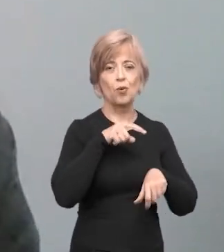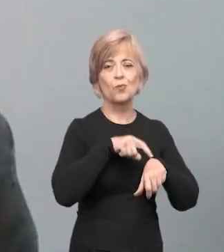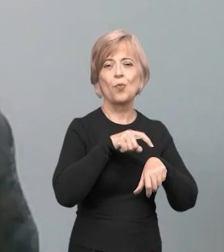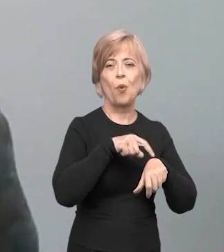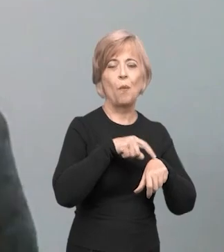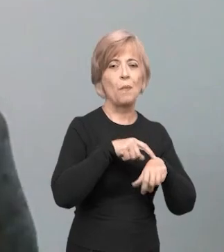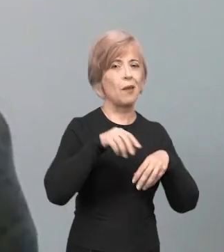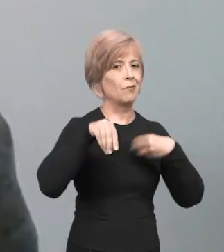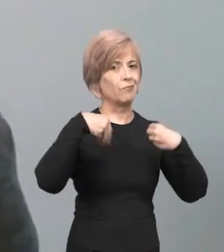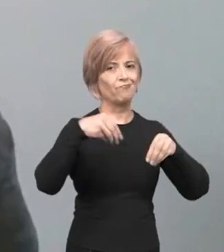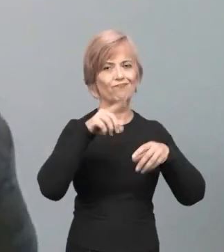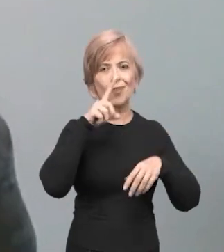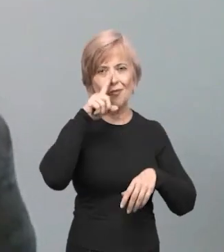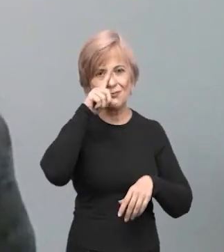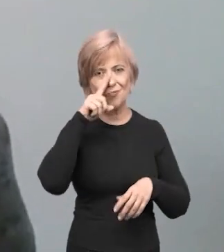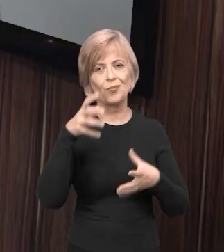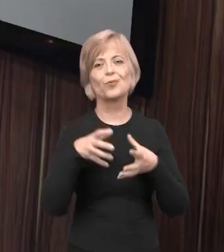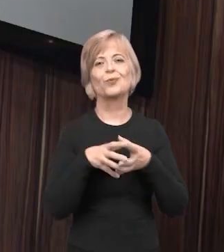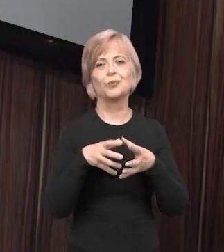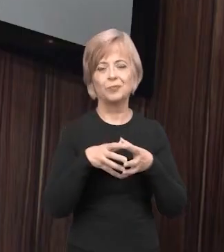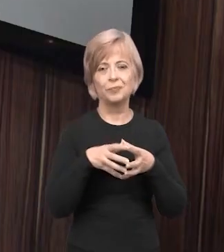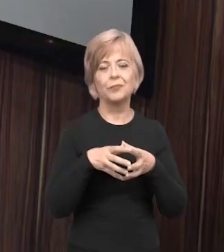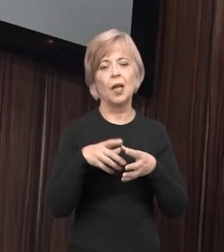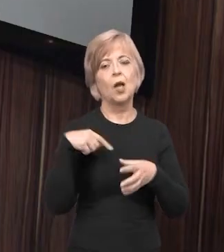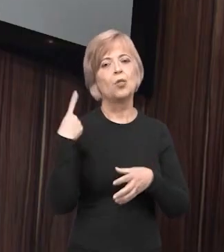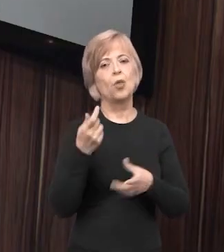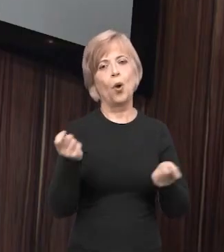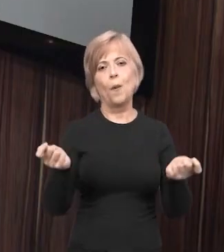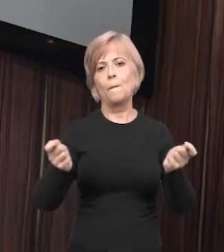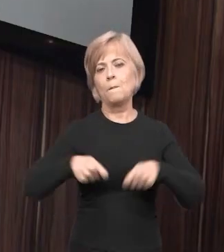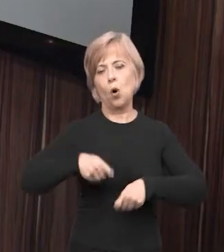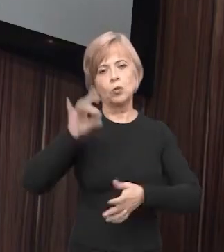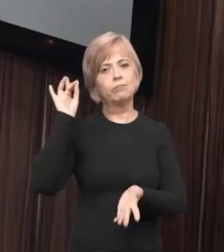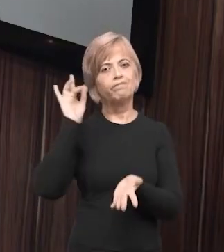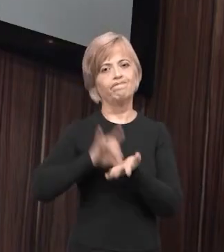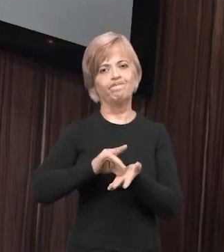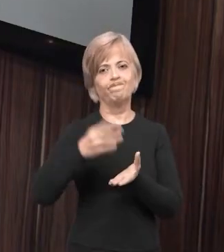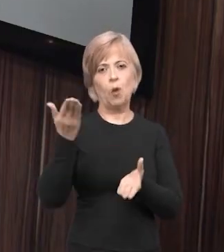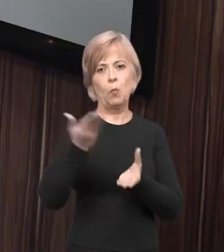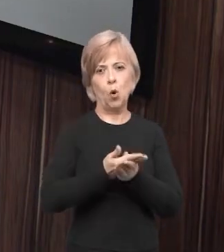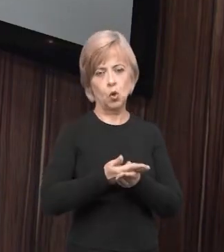de vulnerabilidade, risco social, é que a gente vai poder de